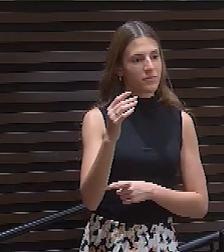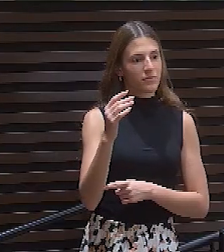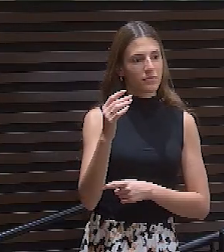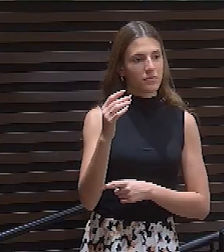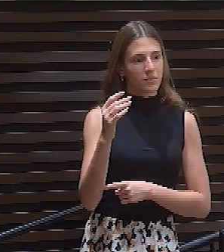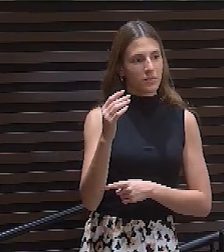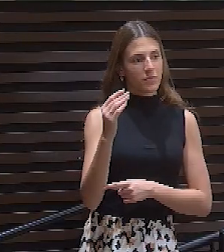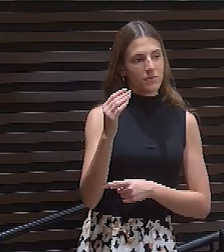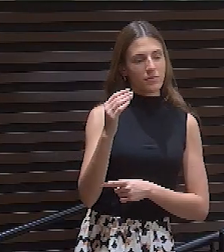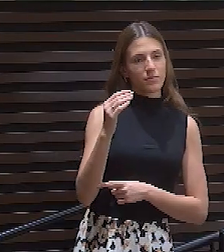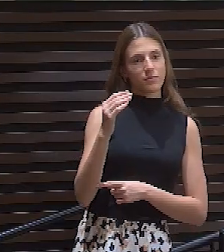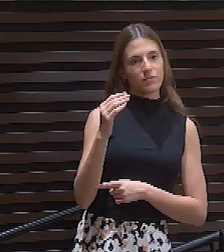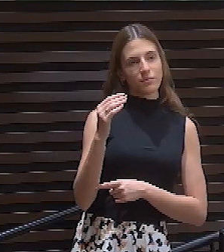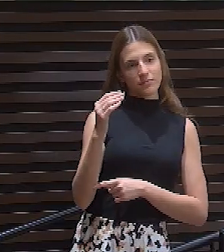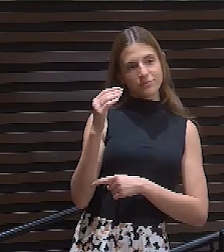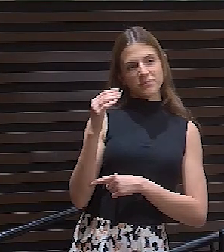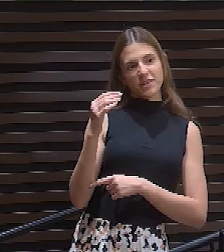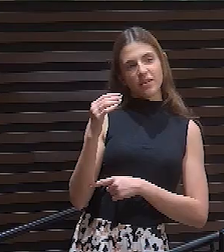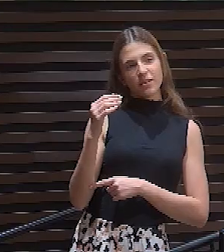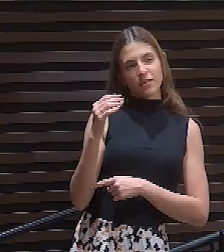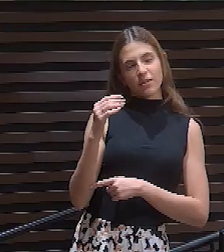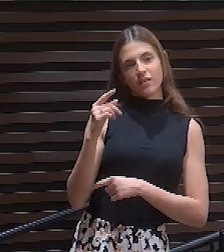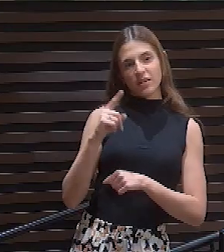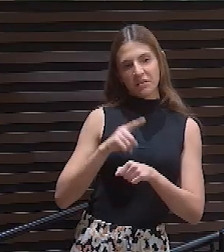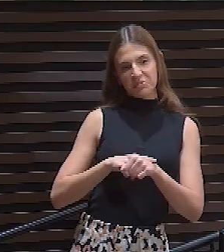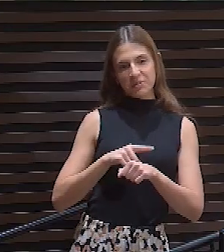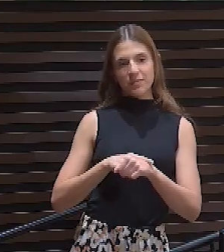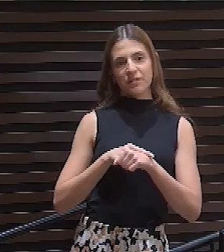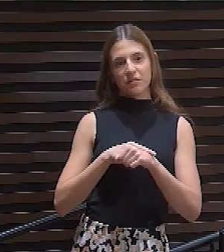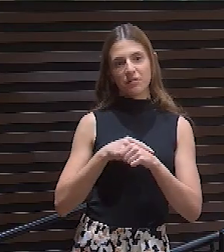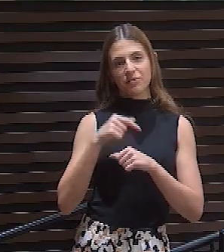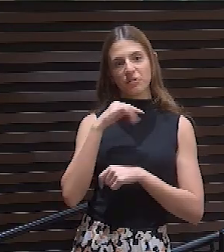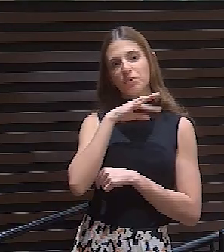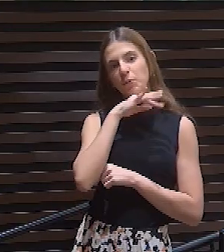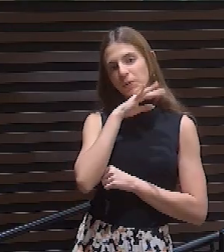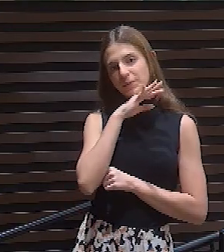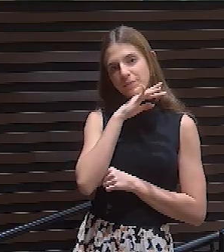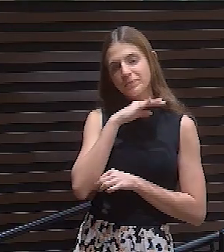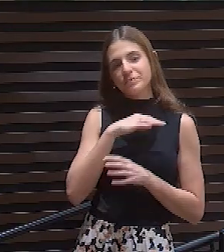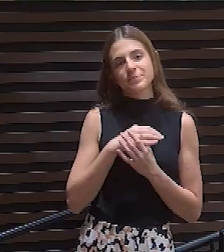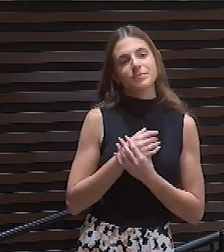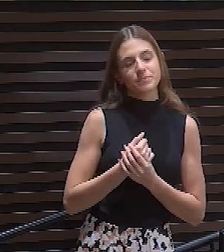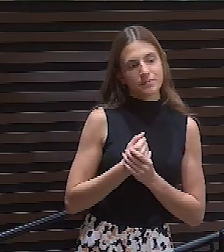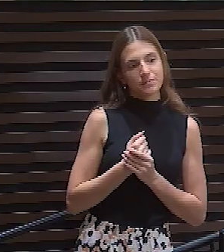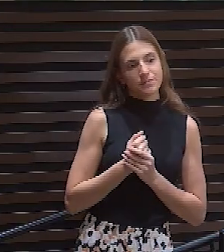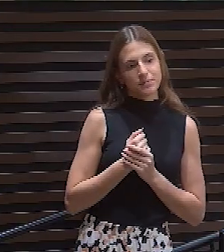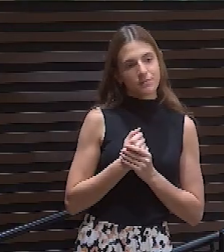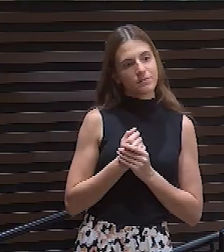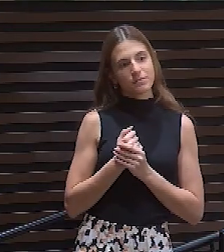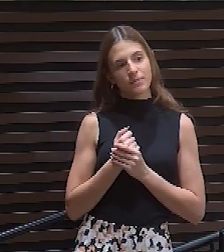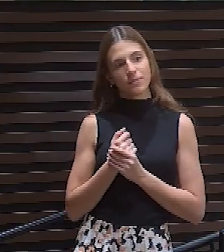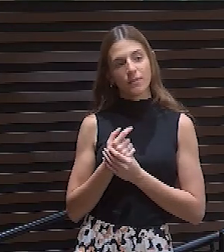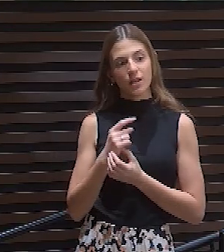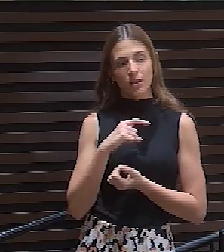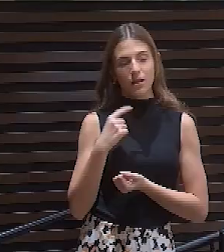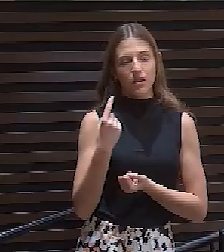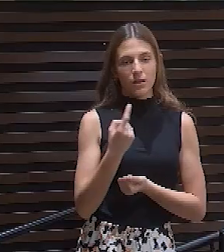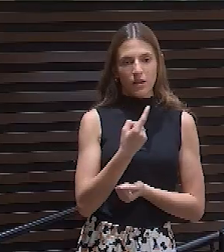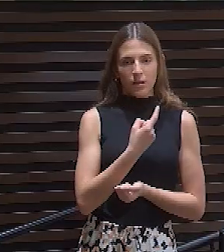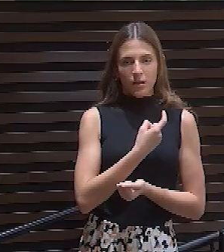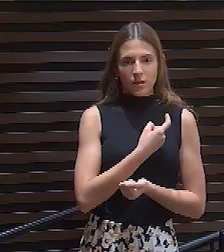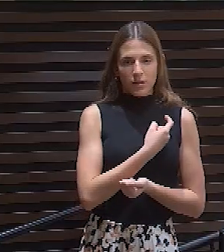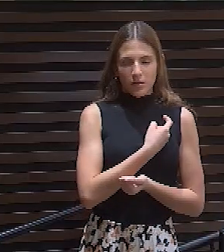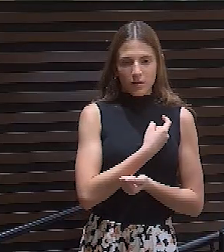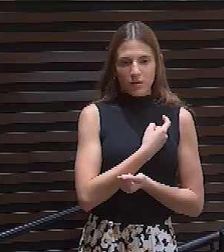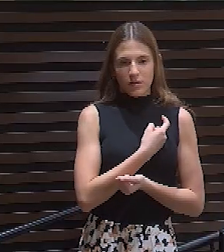carnificina. somos circuncidados no coração, como